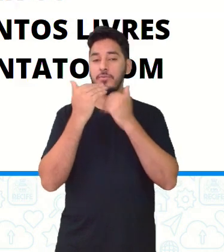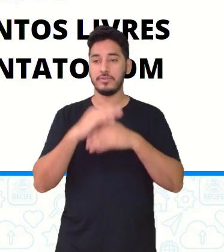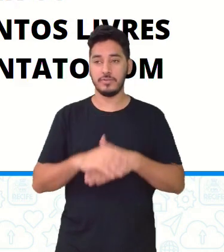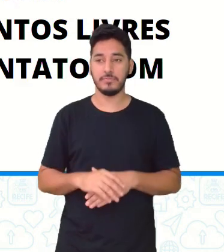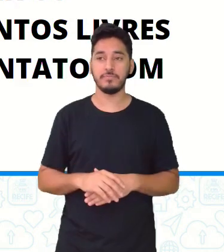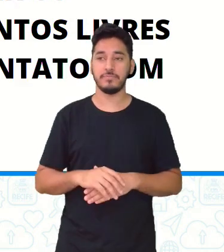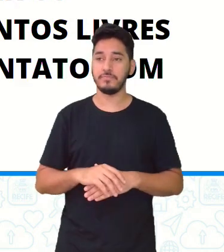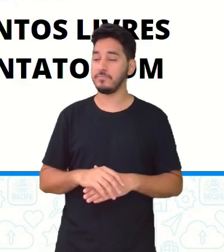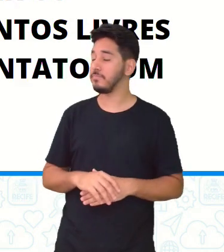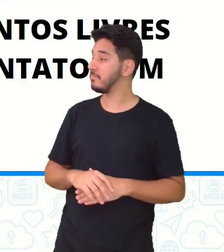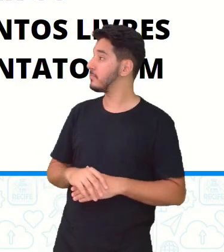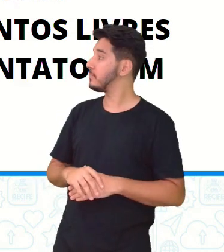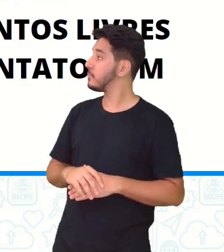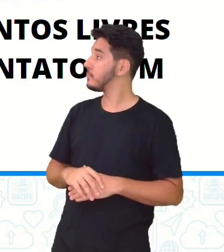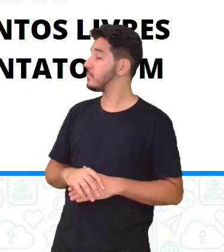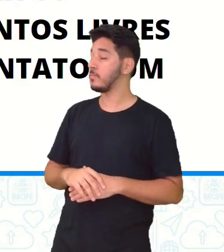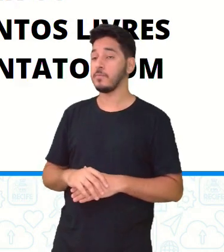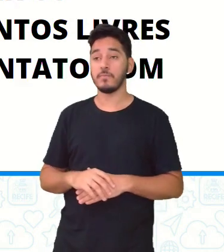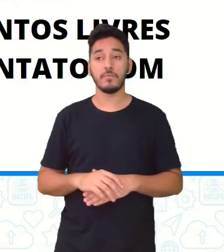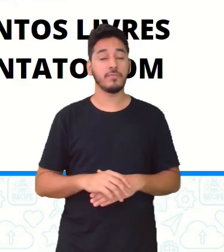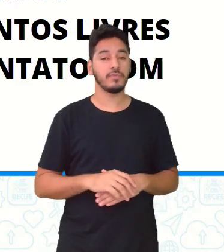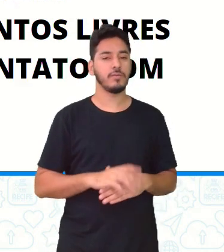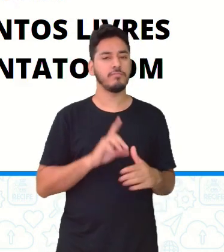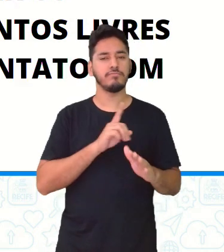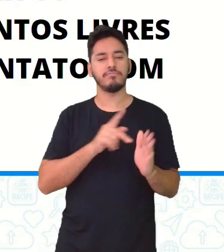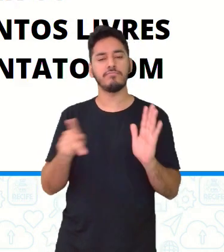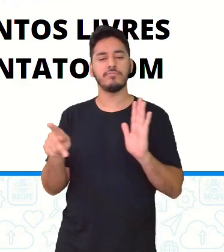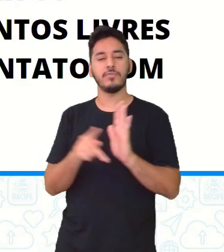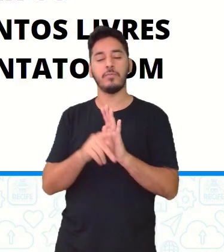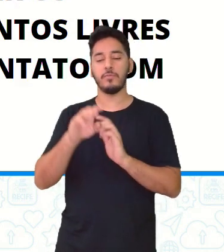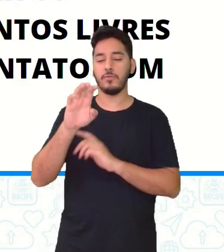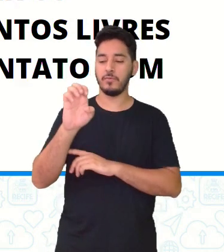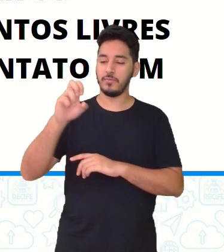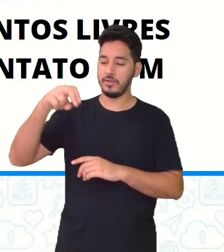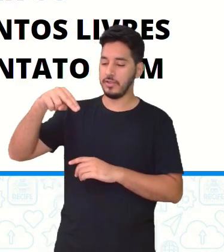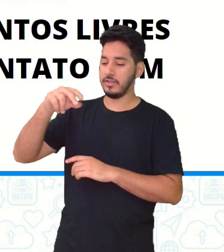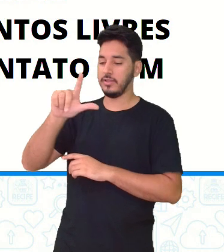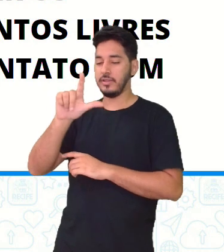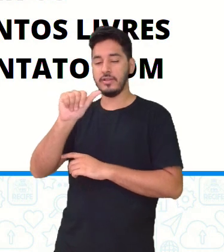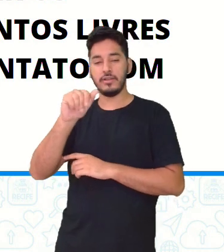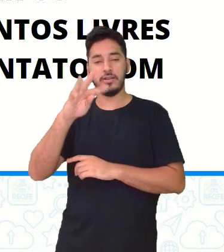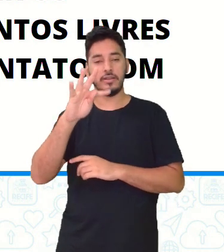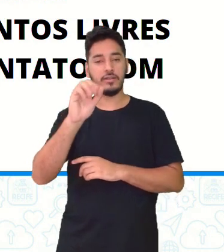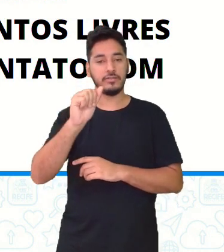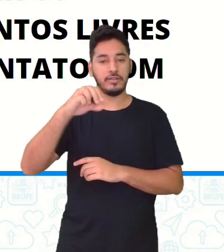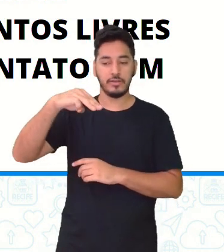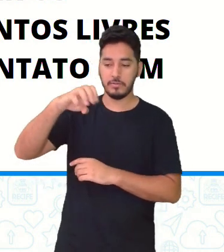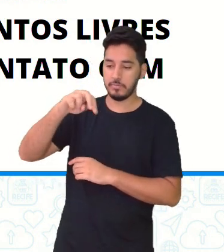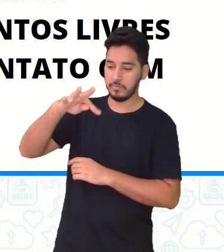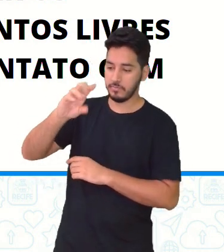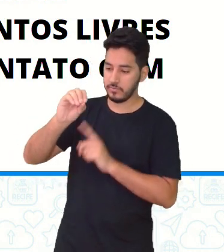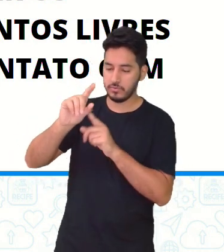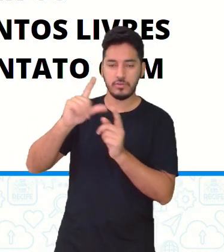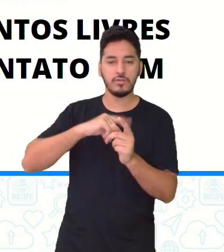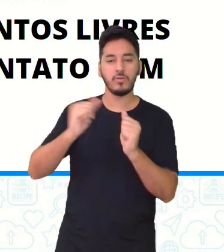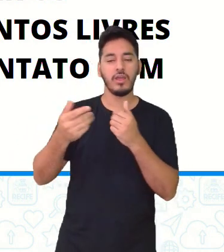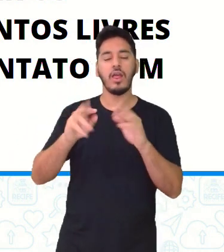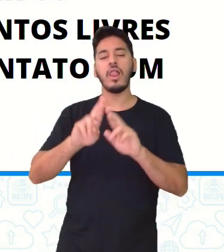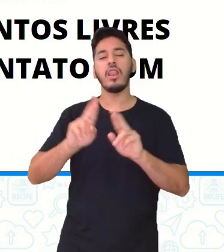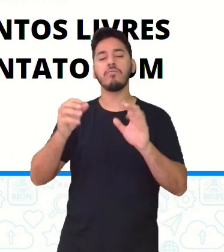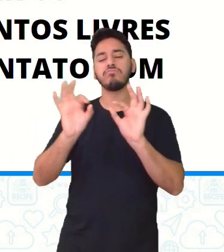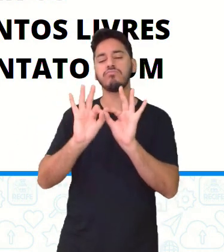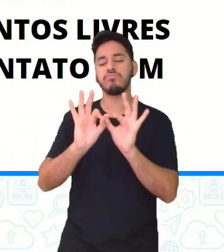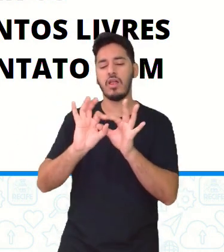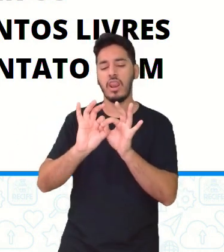alimentos. O enlatamento, ele tem a finalidade de manter os alimentos livres de contato com